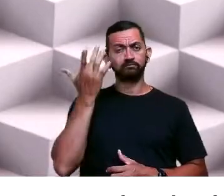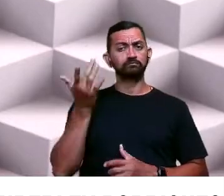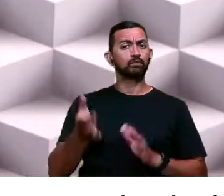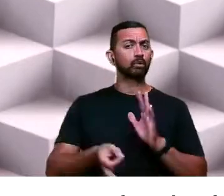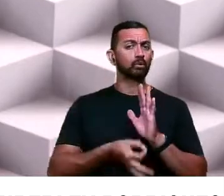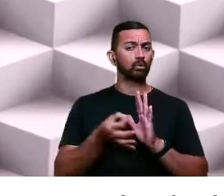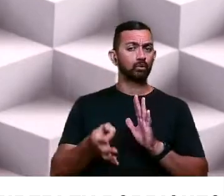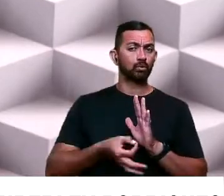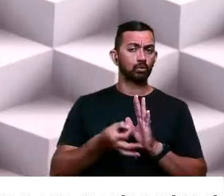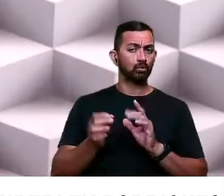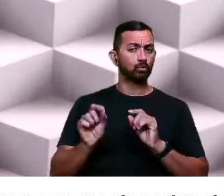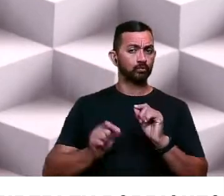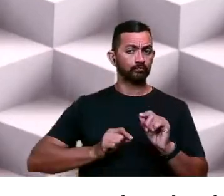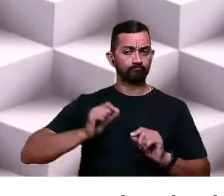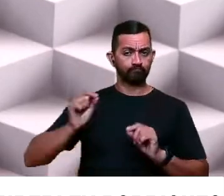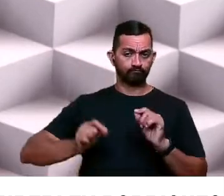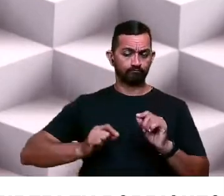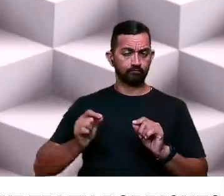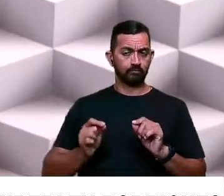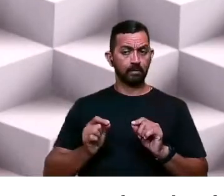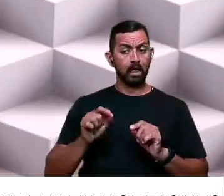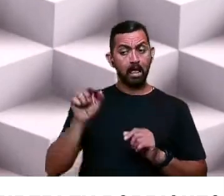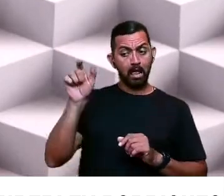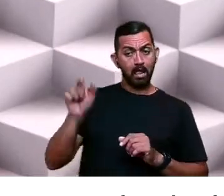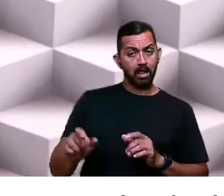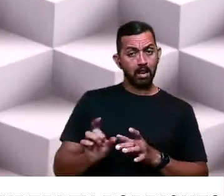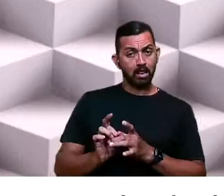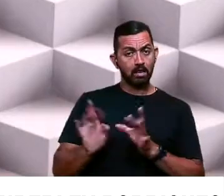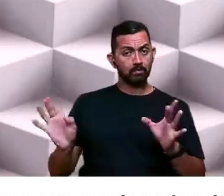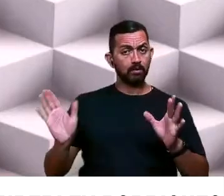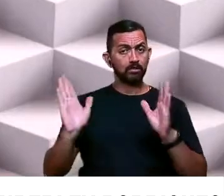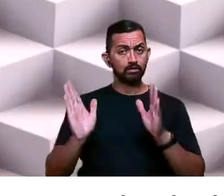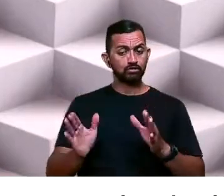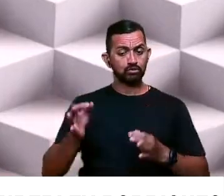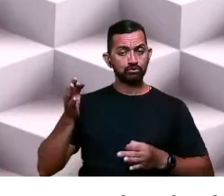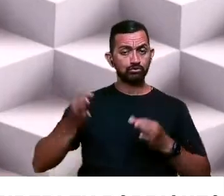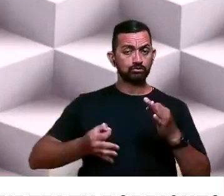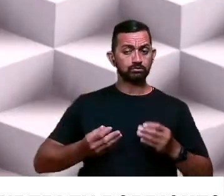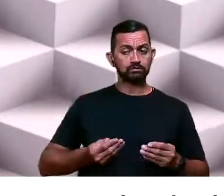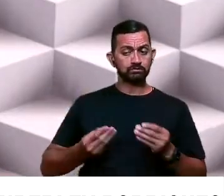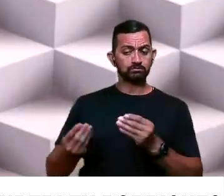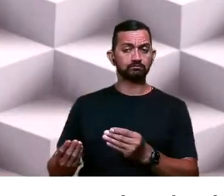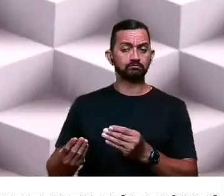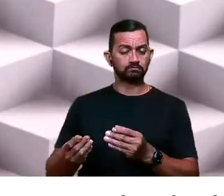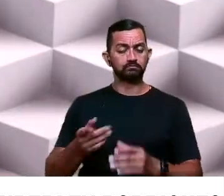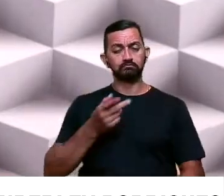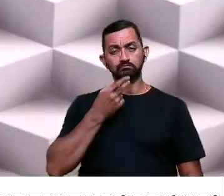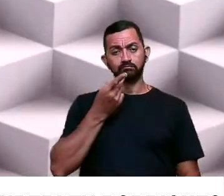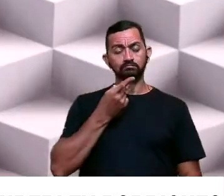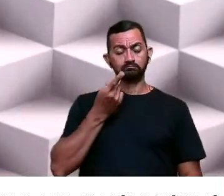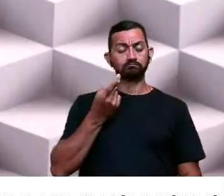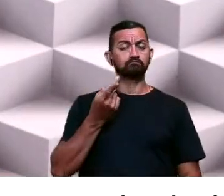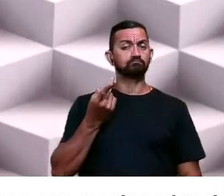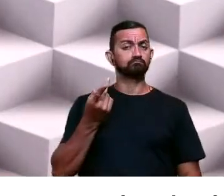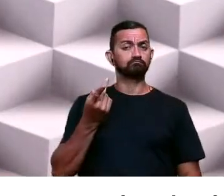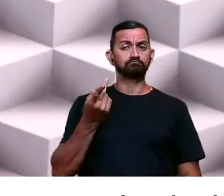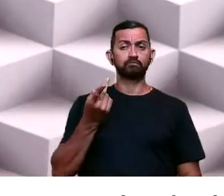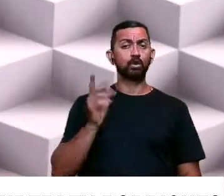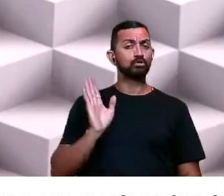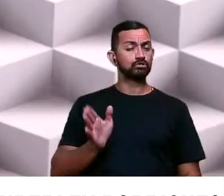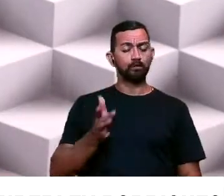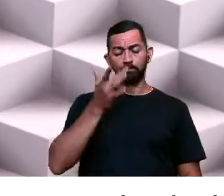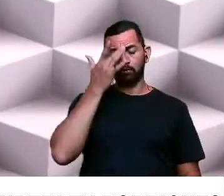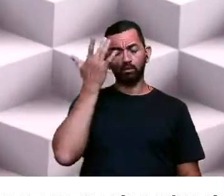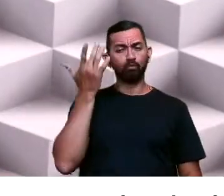pessoas estão comentando muito sobre essa questão dessa liberdade, né, do Danilo, que foi concedida pela justiça, e estão falando muito a respeito. A